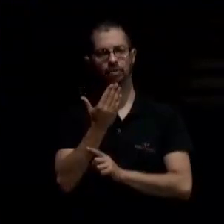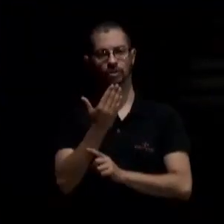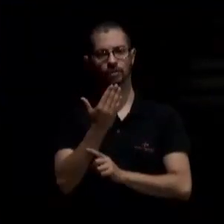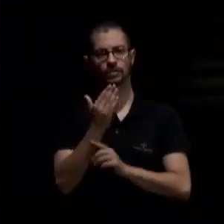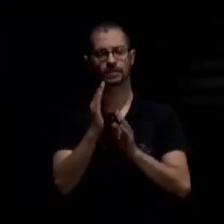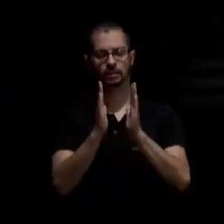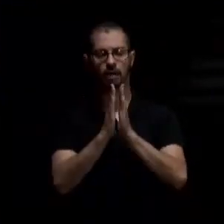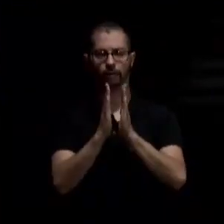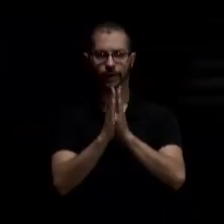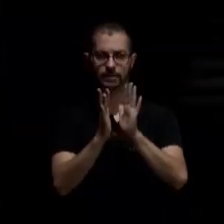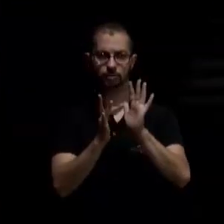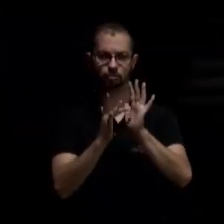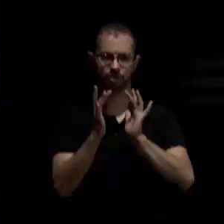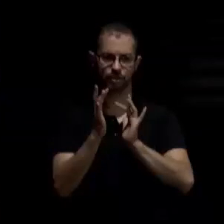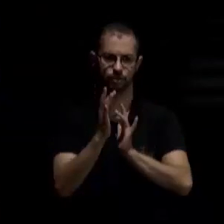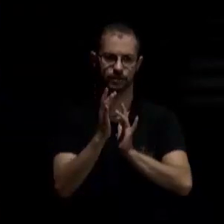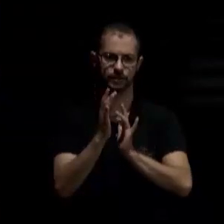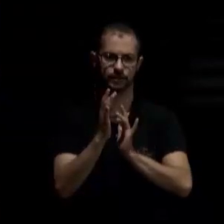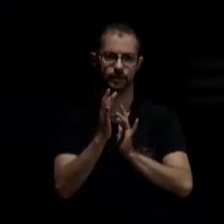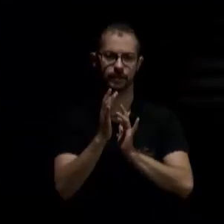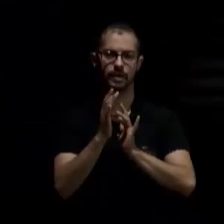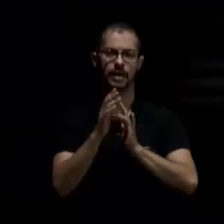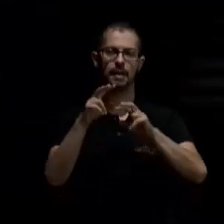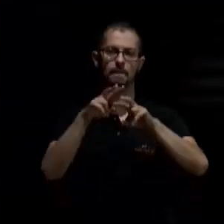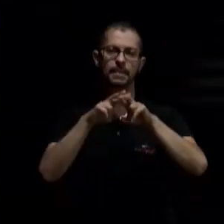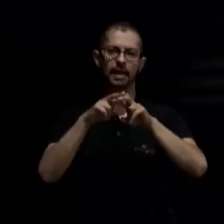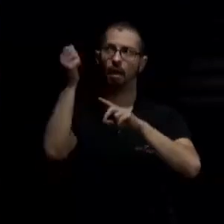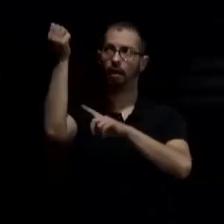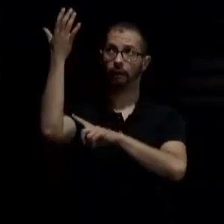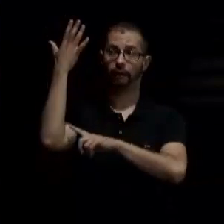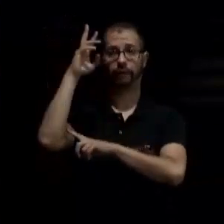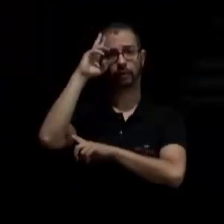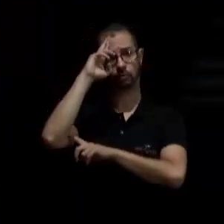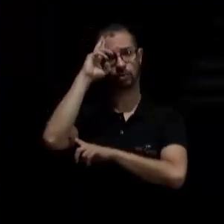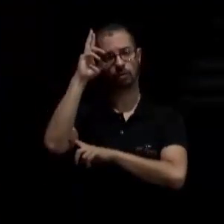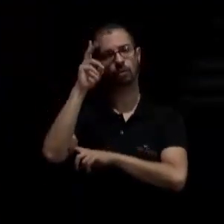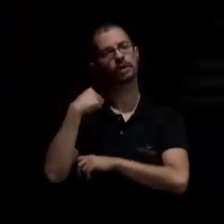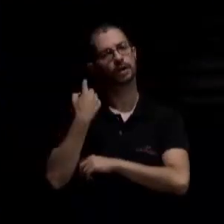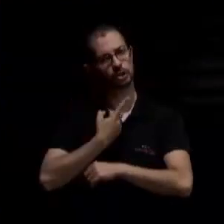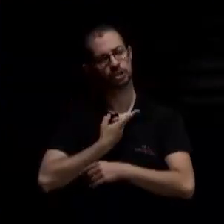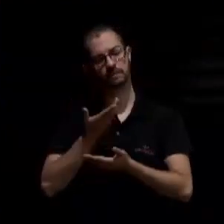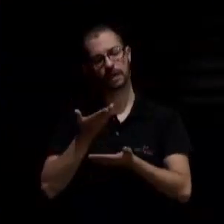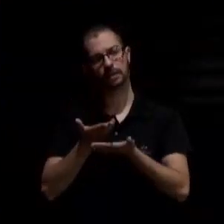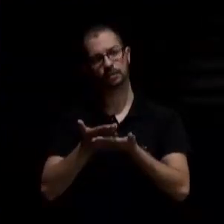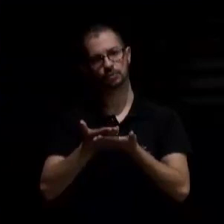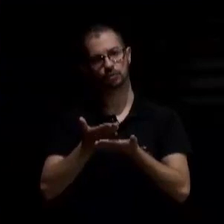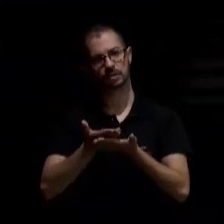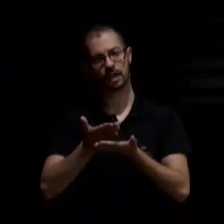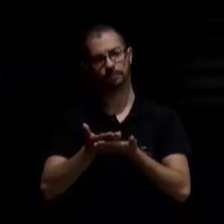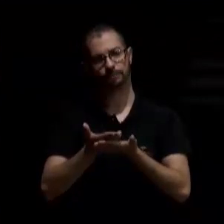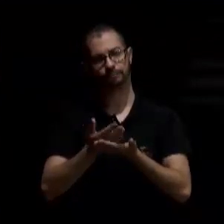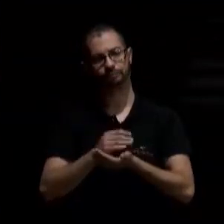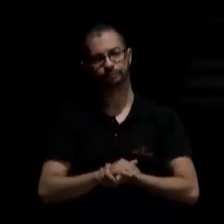nesta oração. E, pela graça do Senhor, nós vamos caminhar nesse